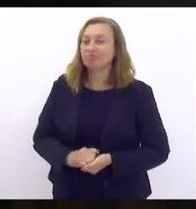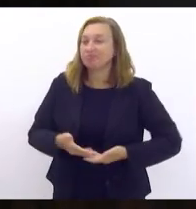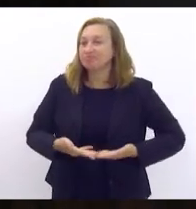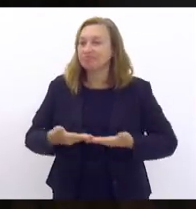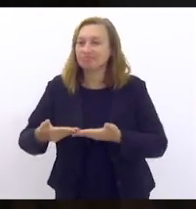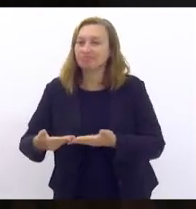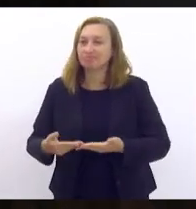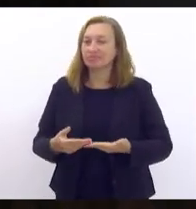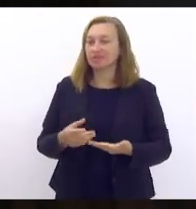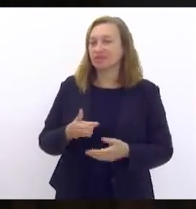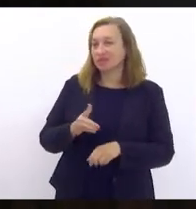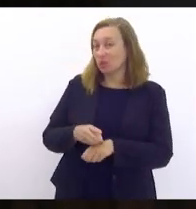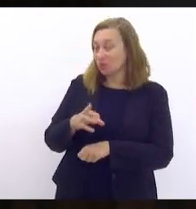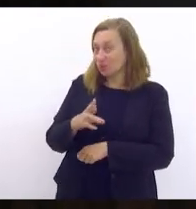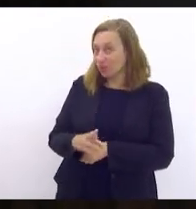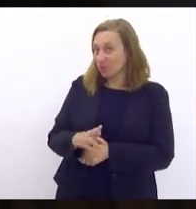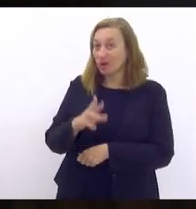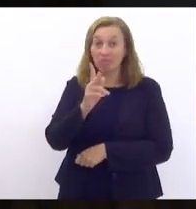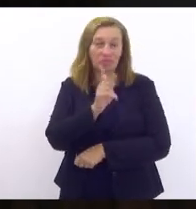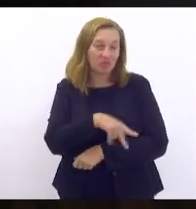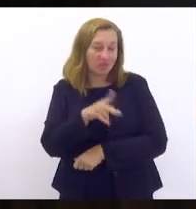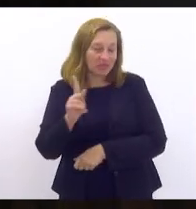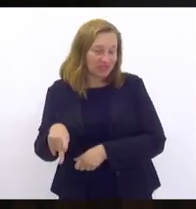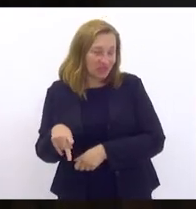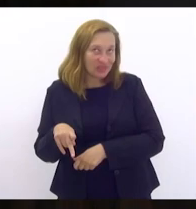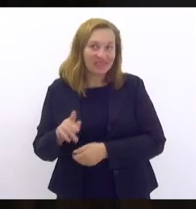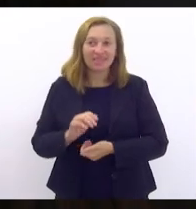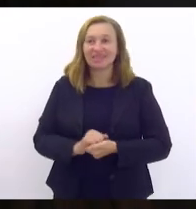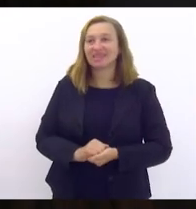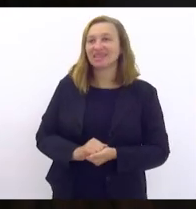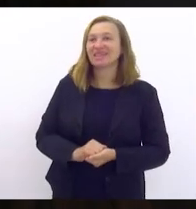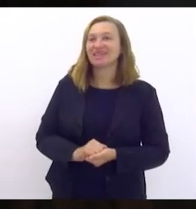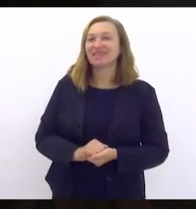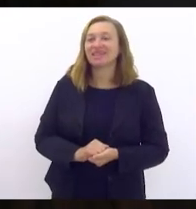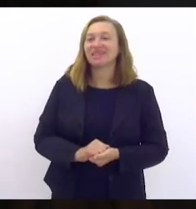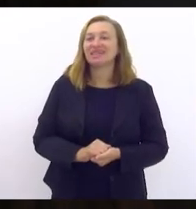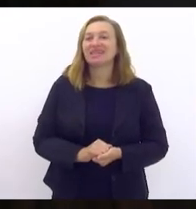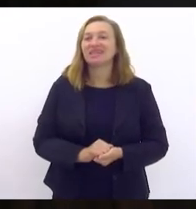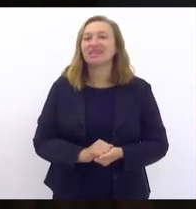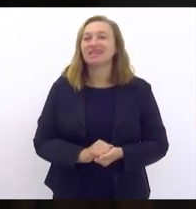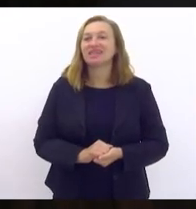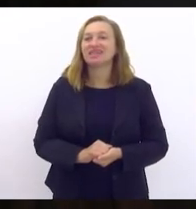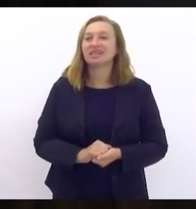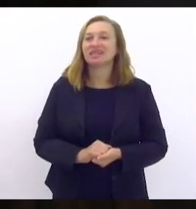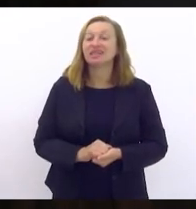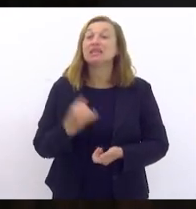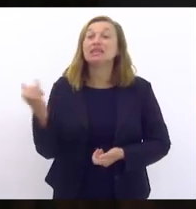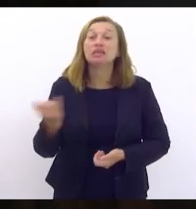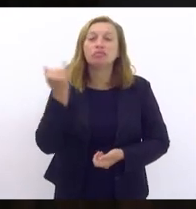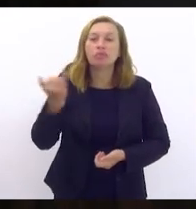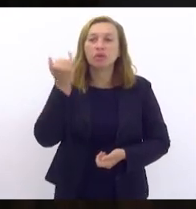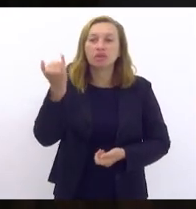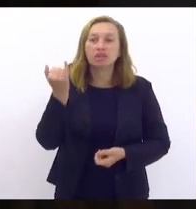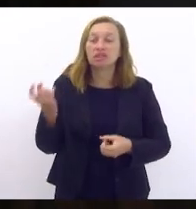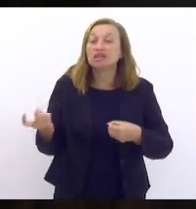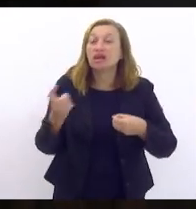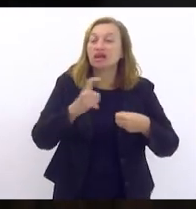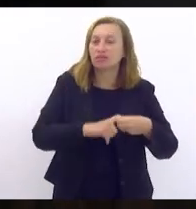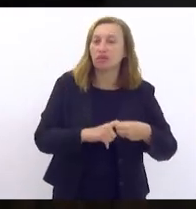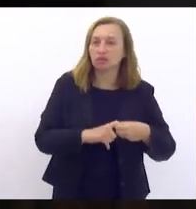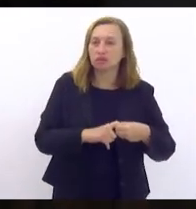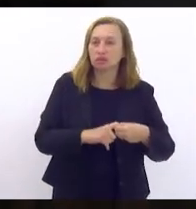aí a nossa Doutora nossa professora Nossa é coloca a importância da retomada